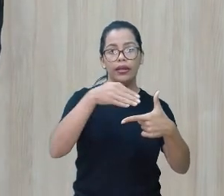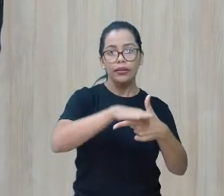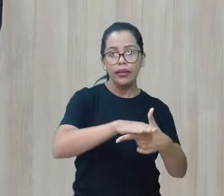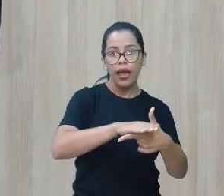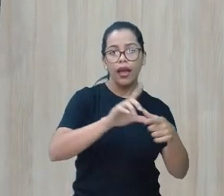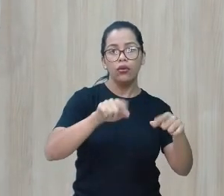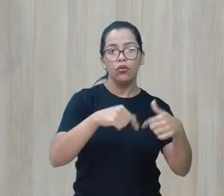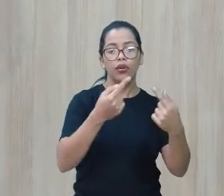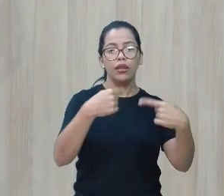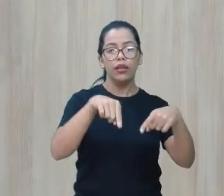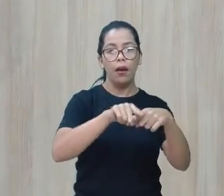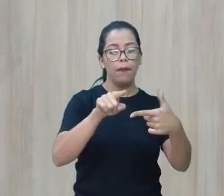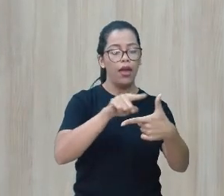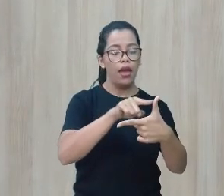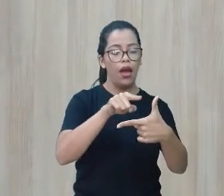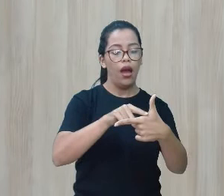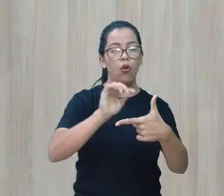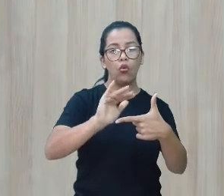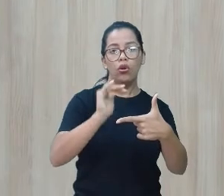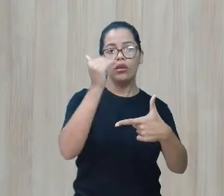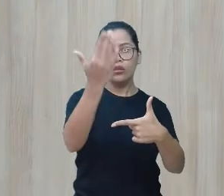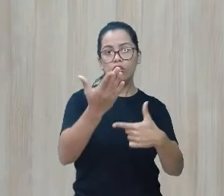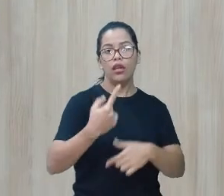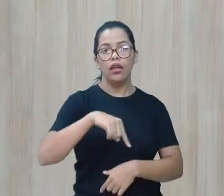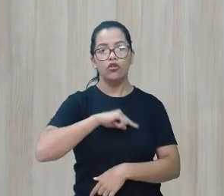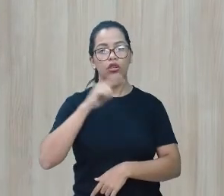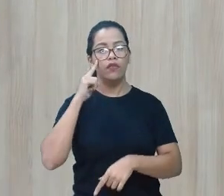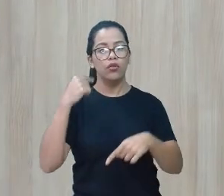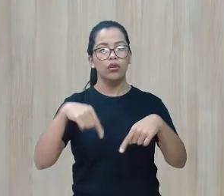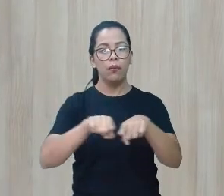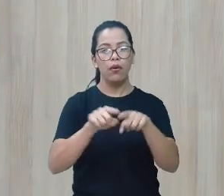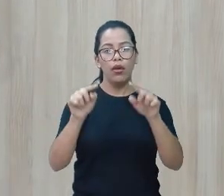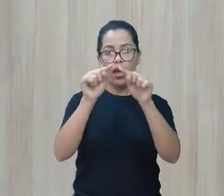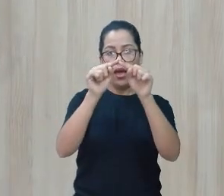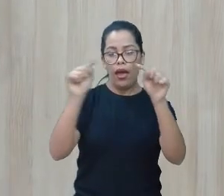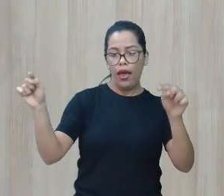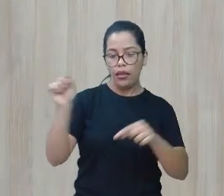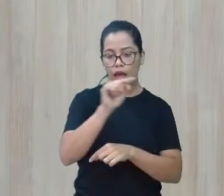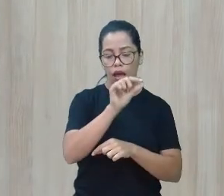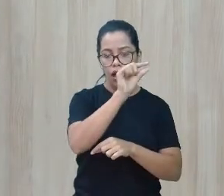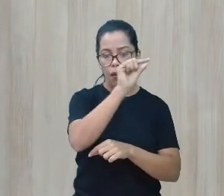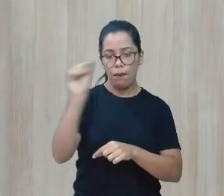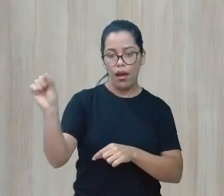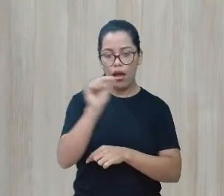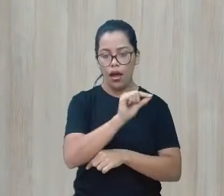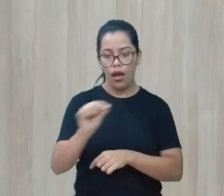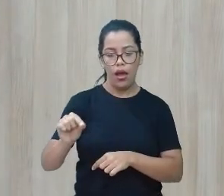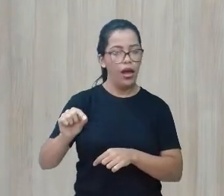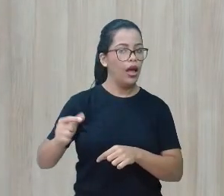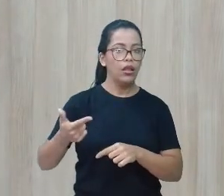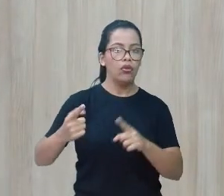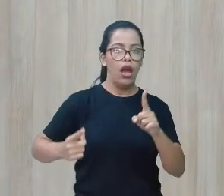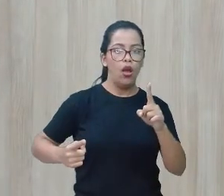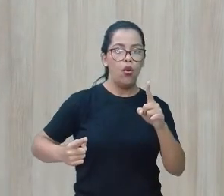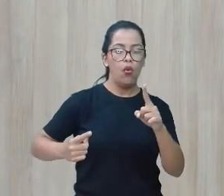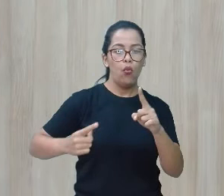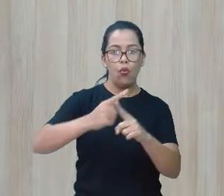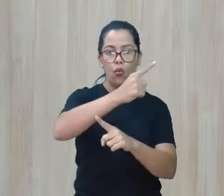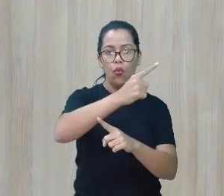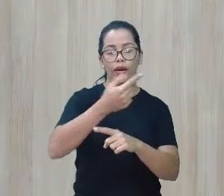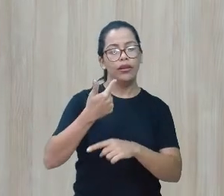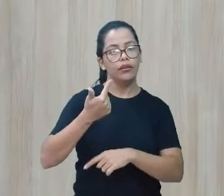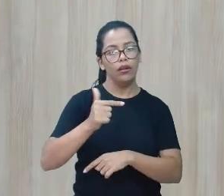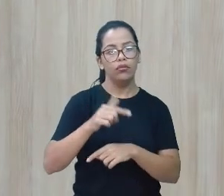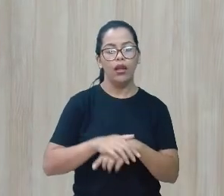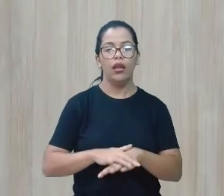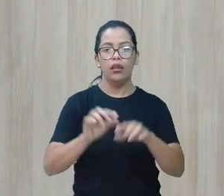2 retas paralelas. Então, lembra que são retas paralelas, São retas que não se cruzam, tá bom? Cortadas por uma